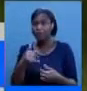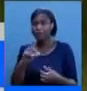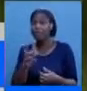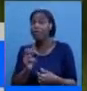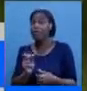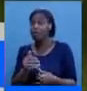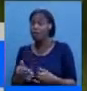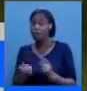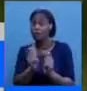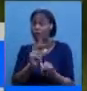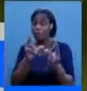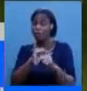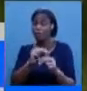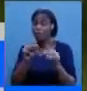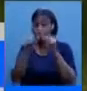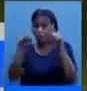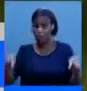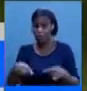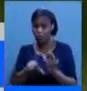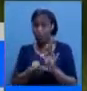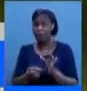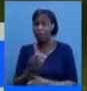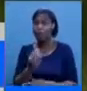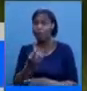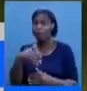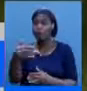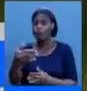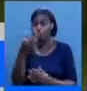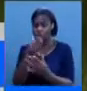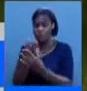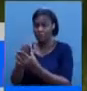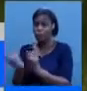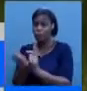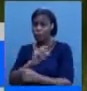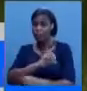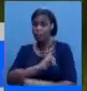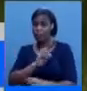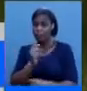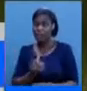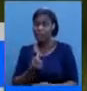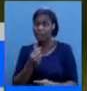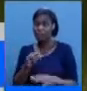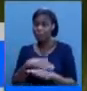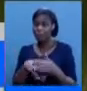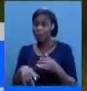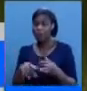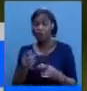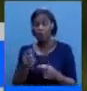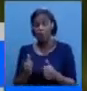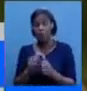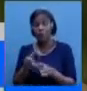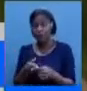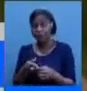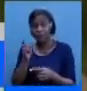26 anos e criar um quadro legal para que os futuros processos de privatização sejam realizados com interesse